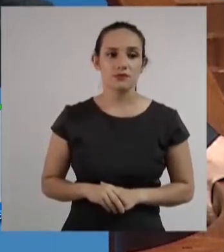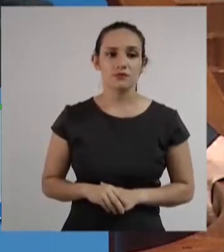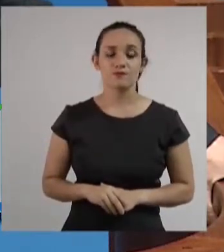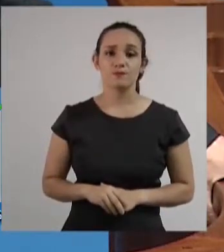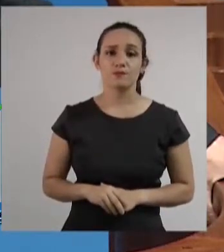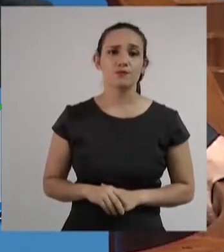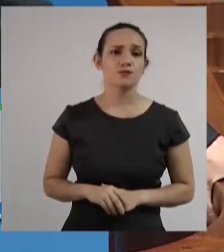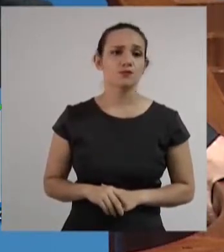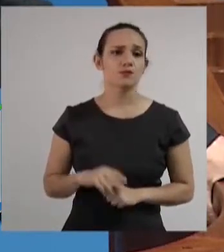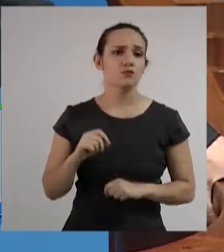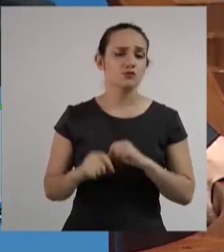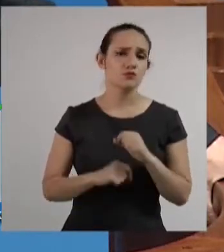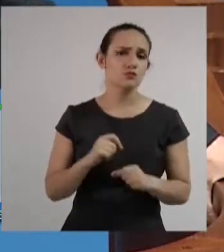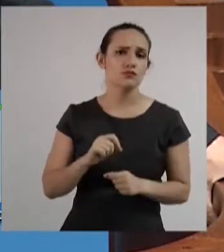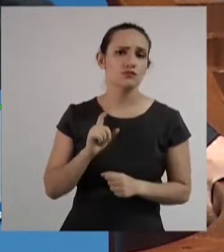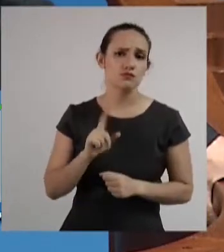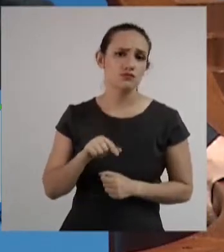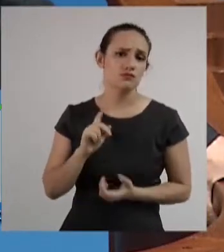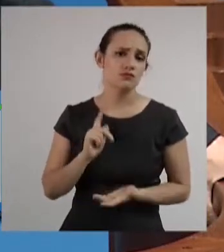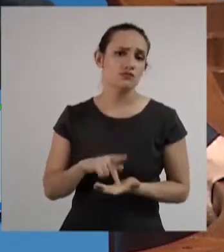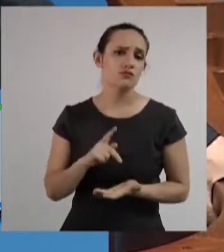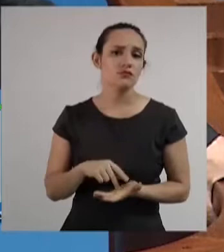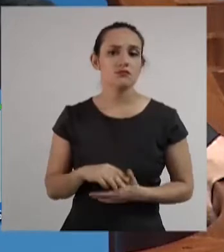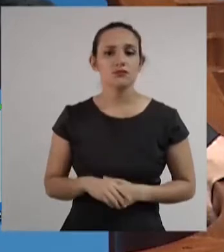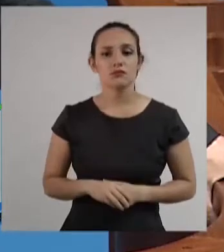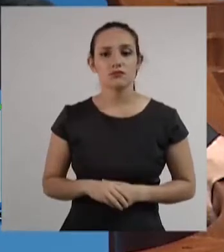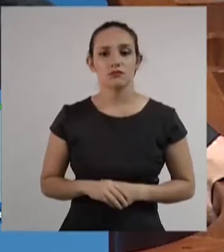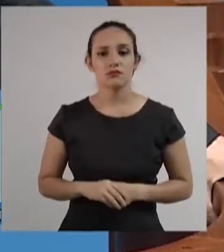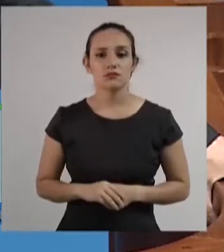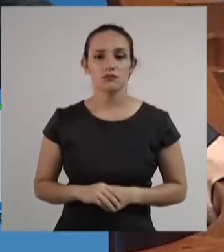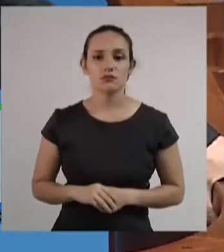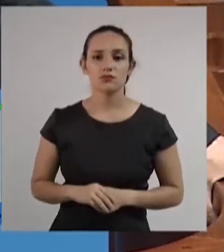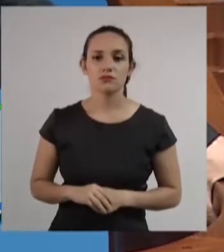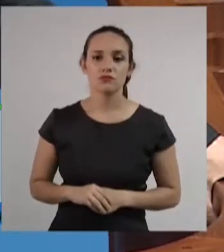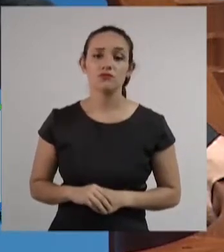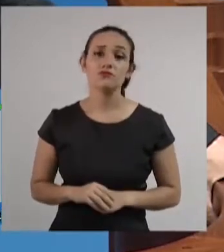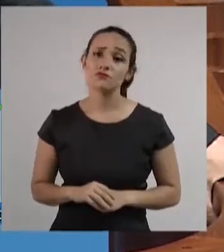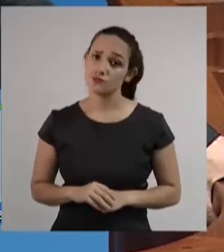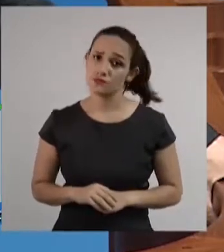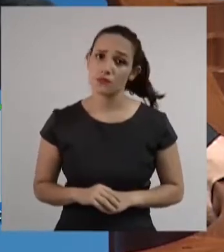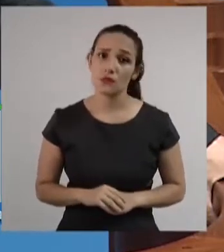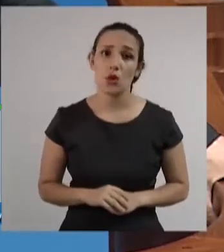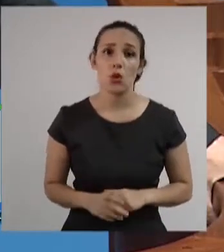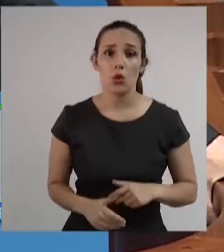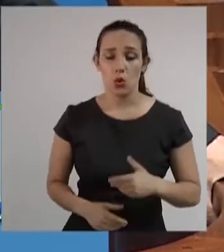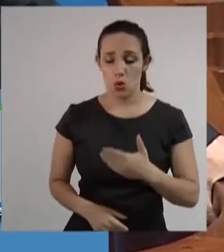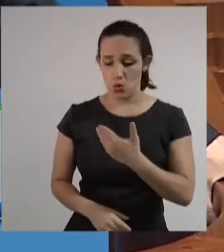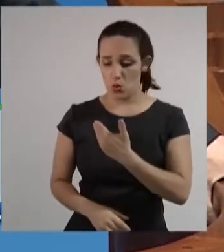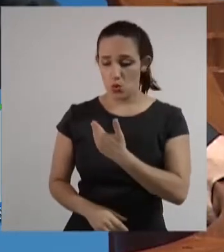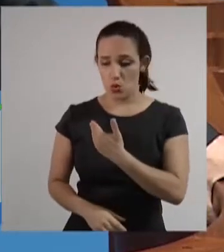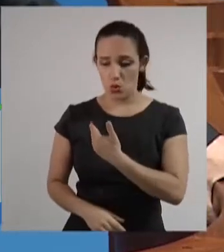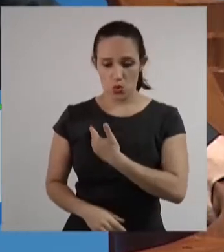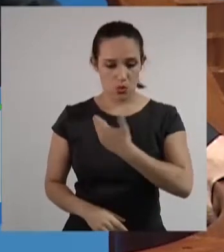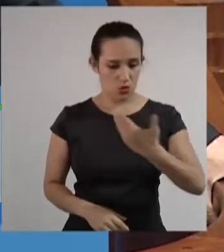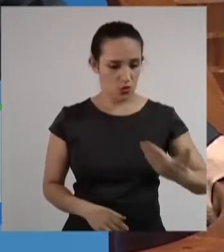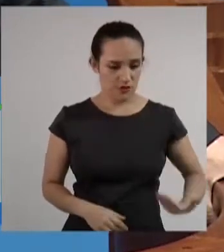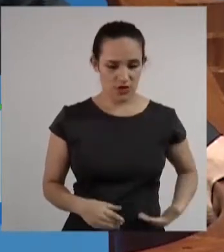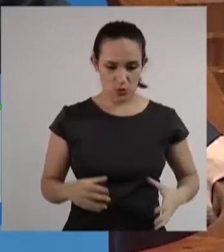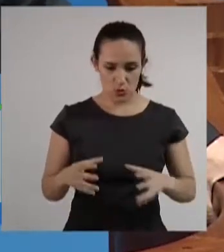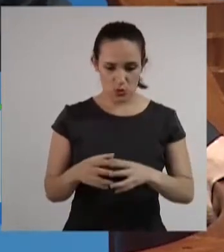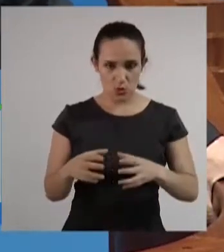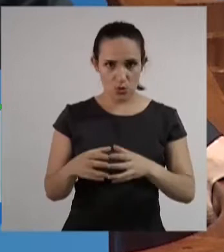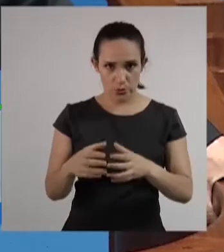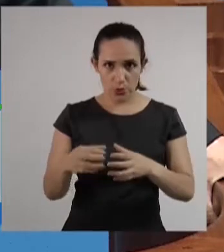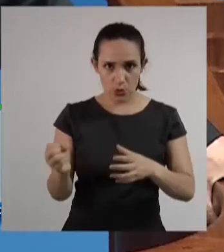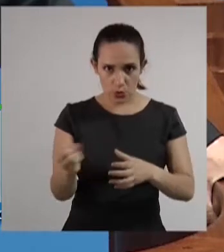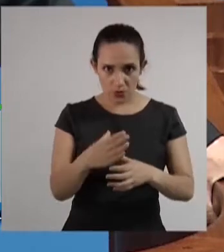Na verdade, o governo está mostrando para a população, essa equipe, do governo